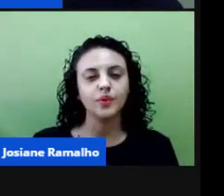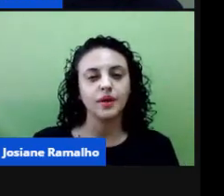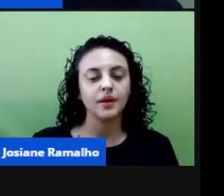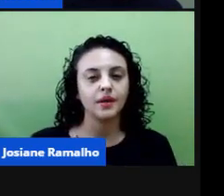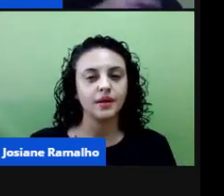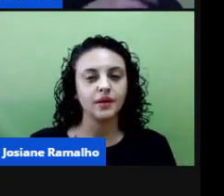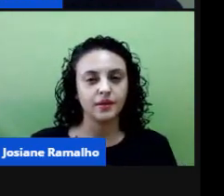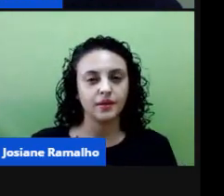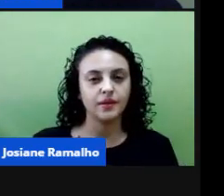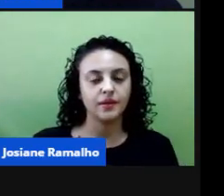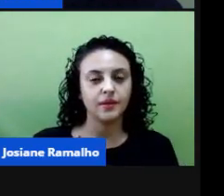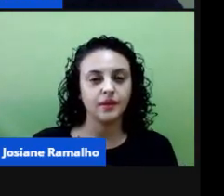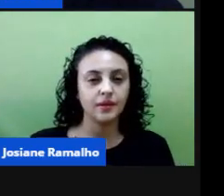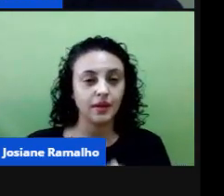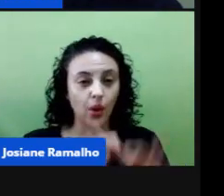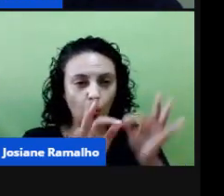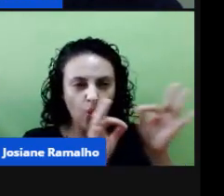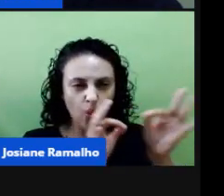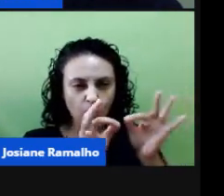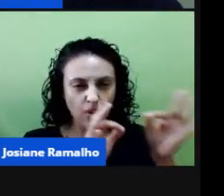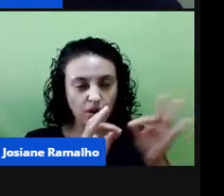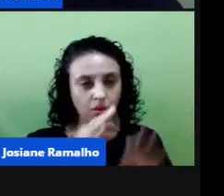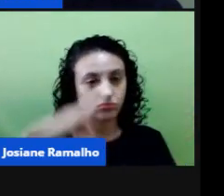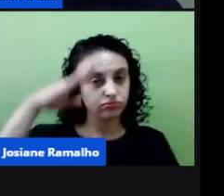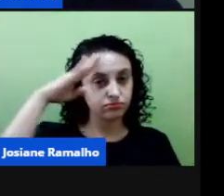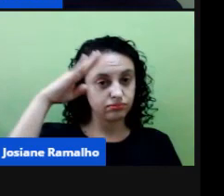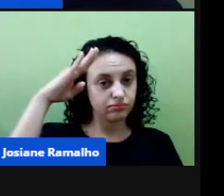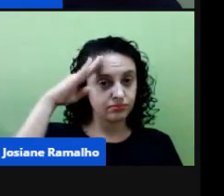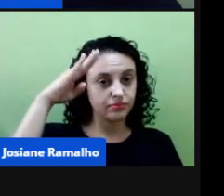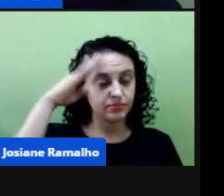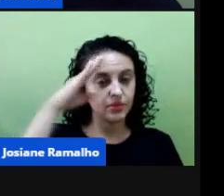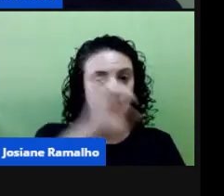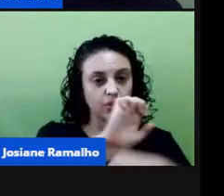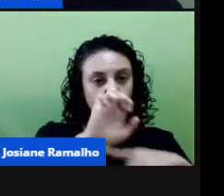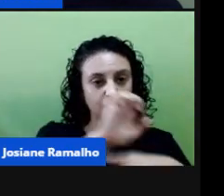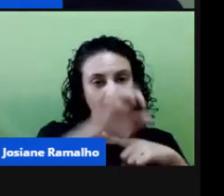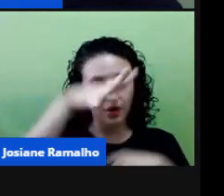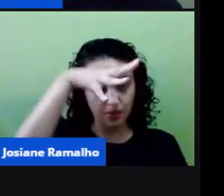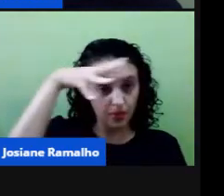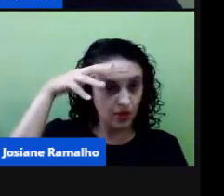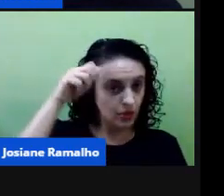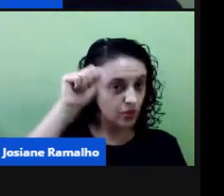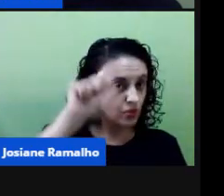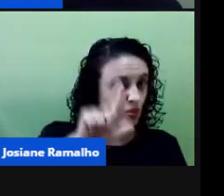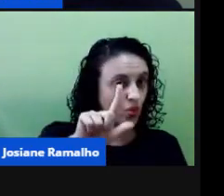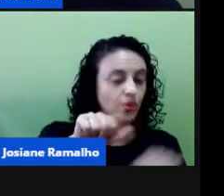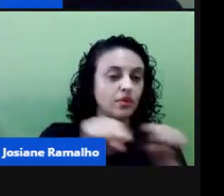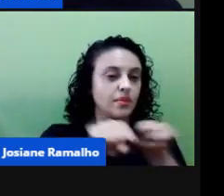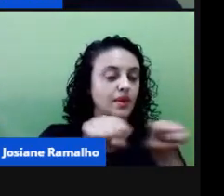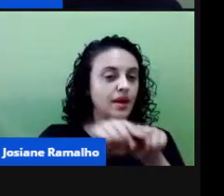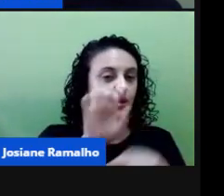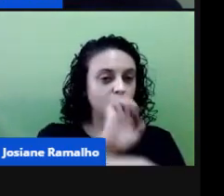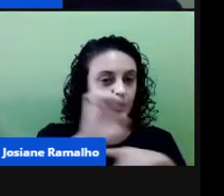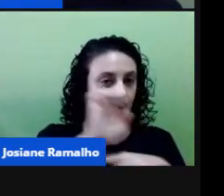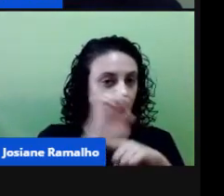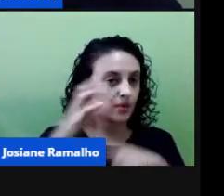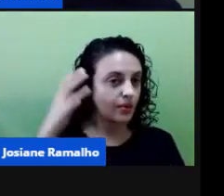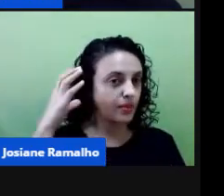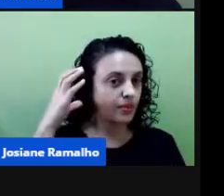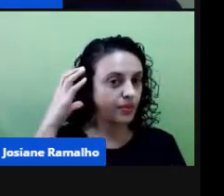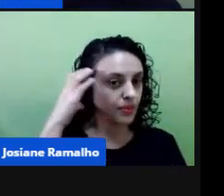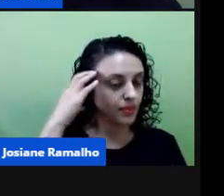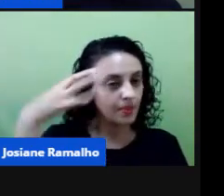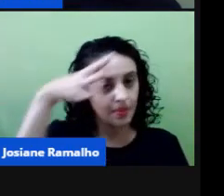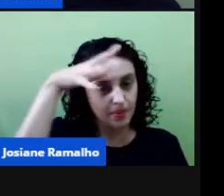das instalações militares que tem aqui em Mato Grosso, Mato Grosso Sul, pela questão de fronteira, e mostra